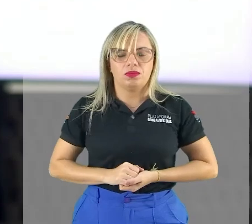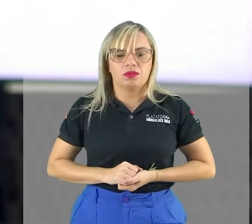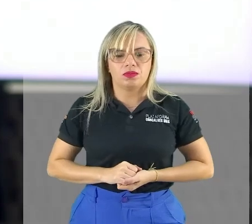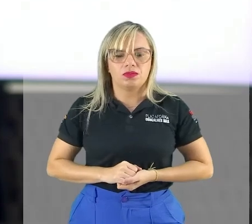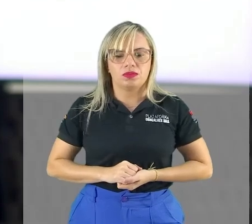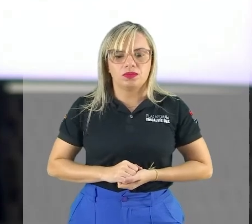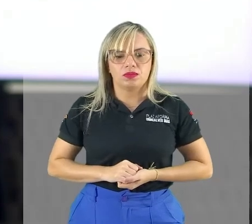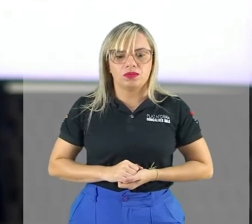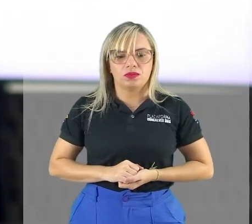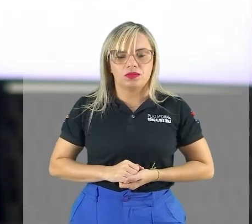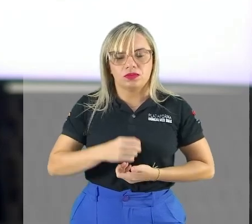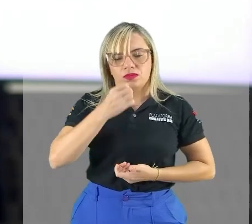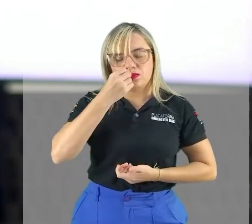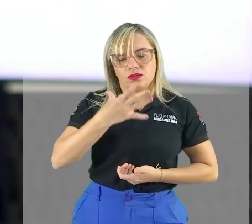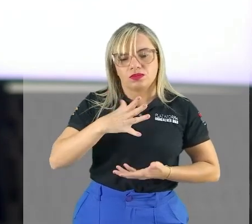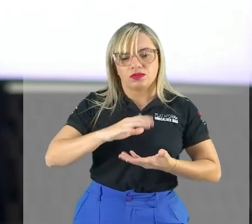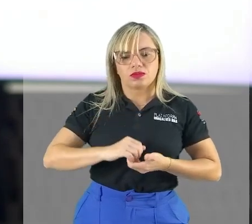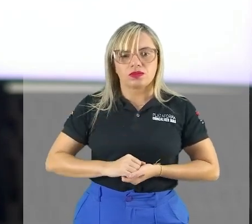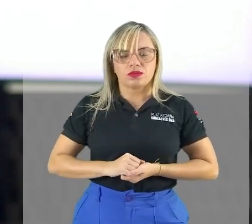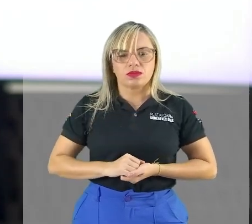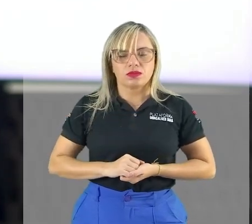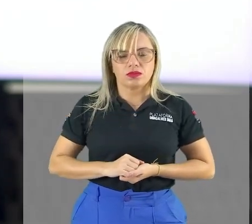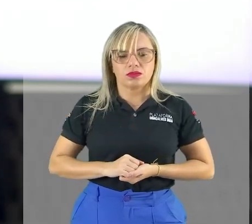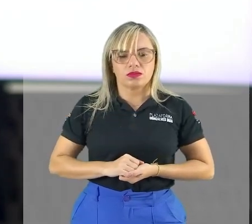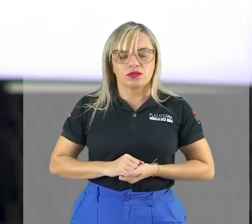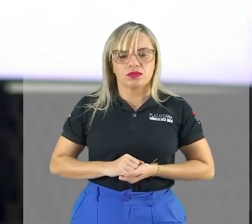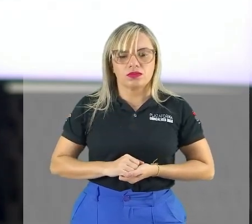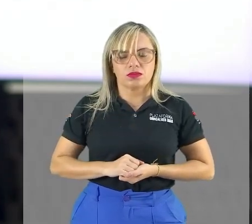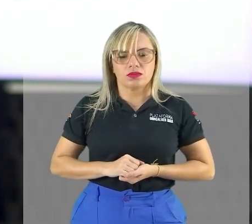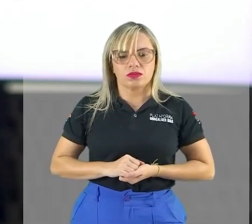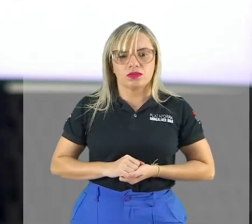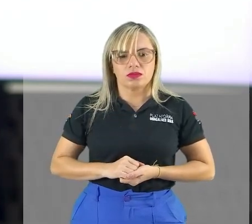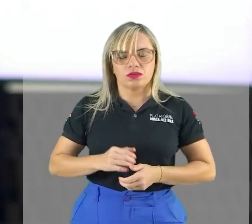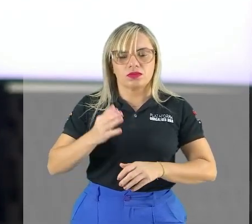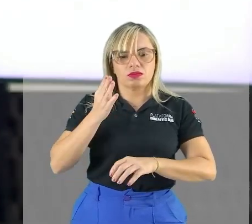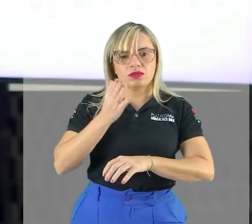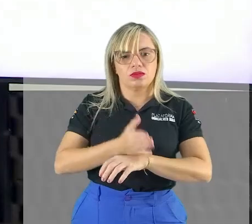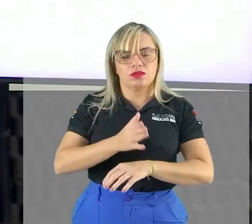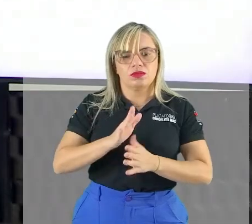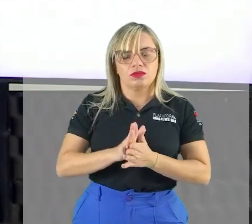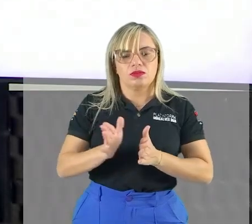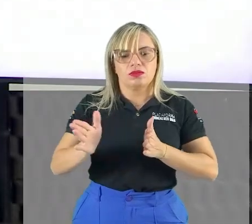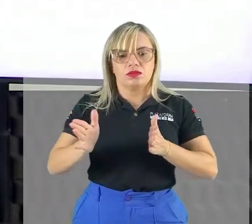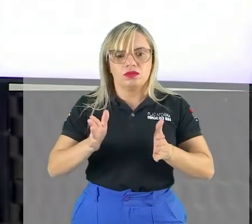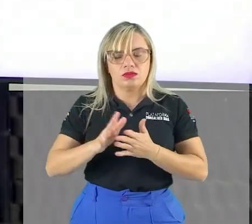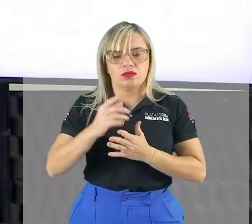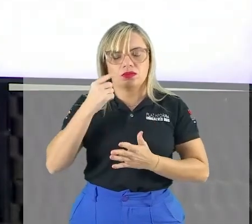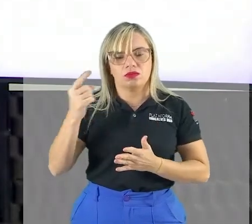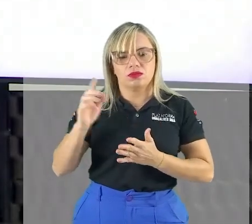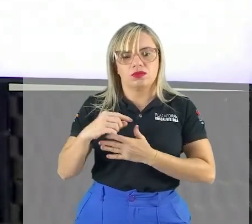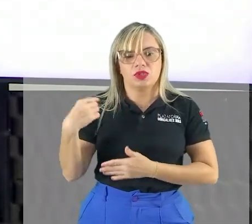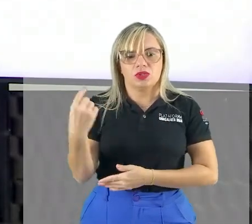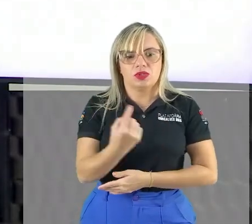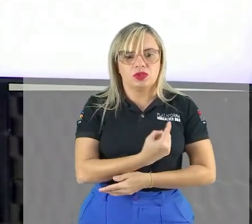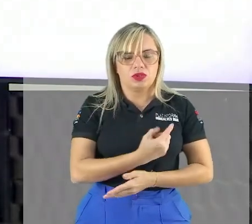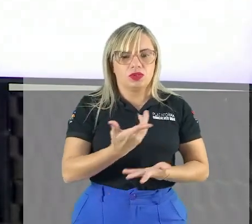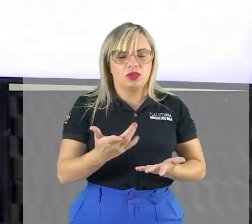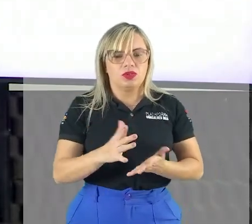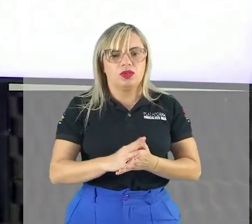impossível. Bom, aqui é a Idade Média. Aqui nós estamos